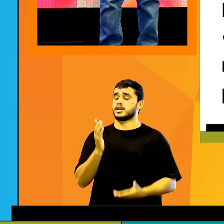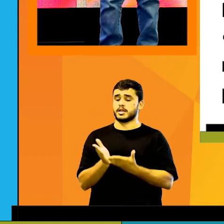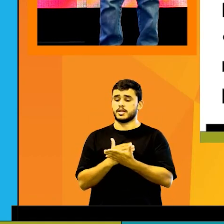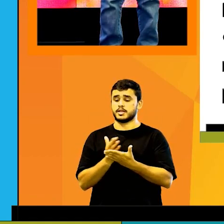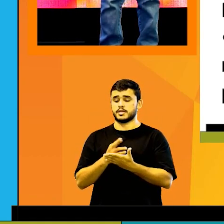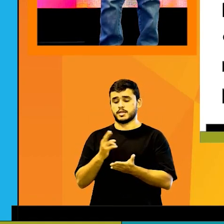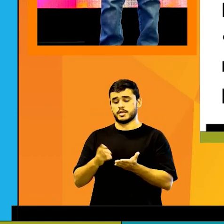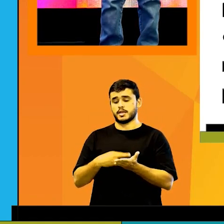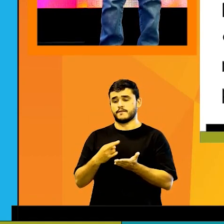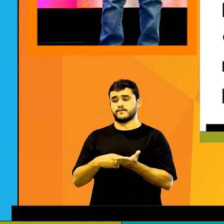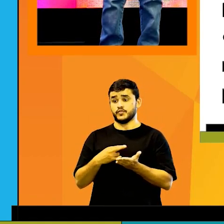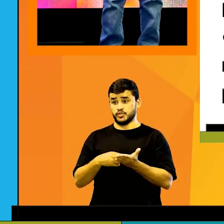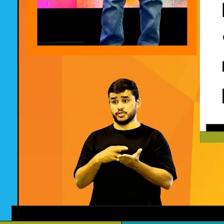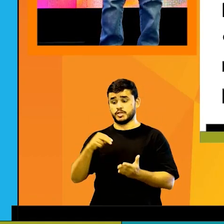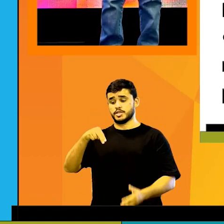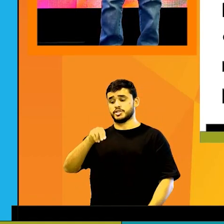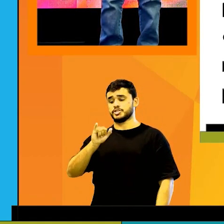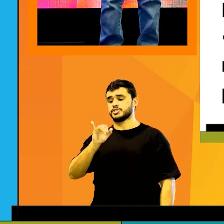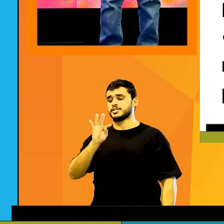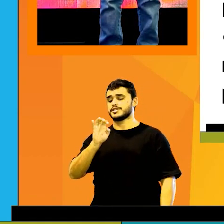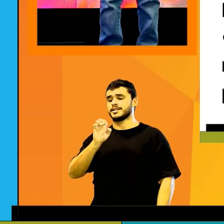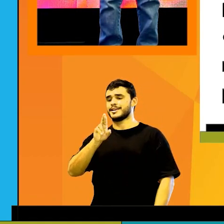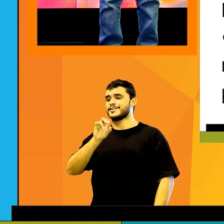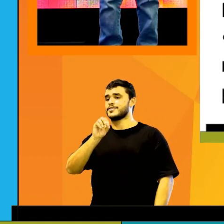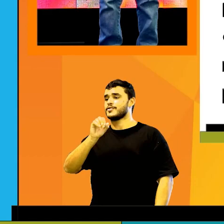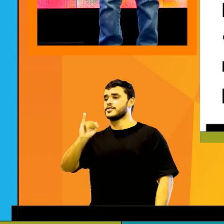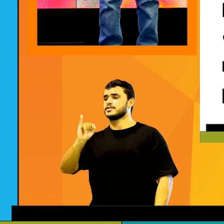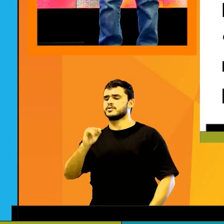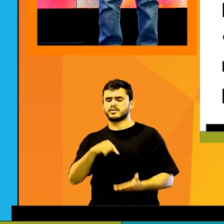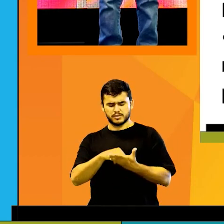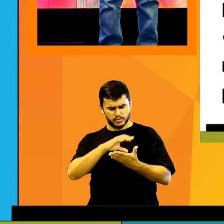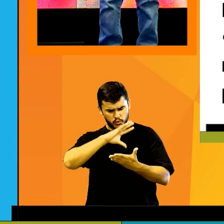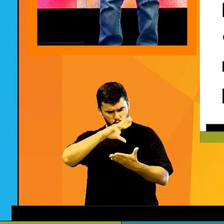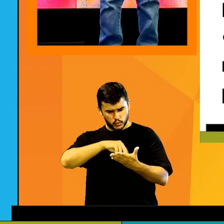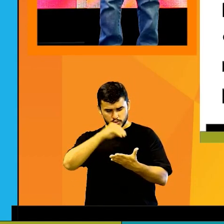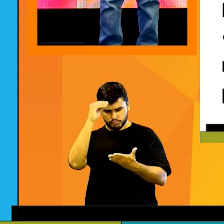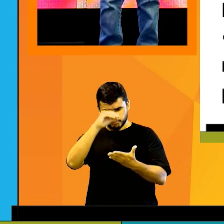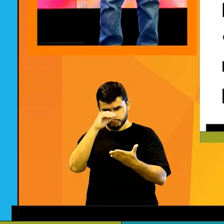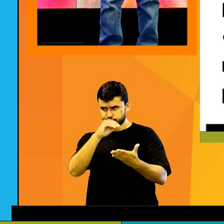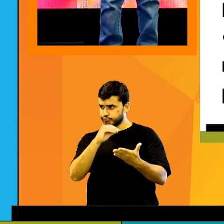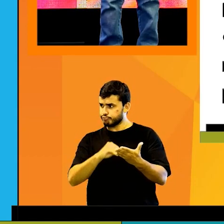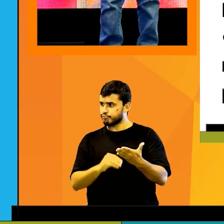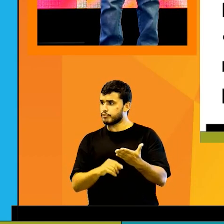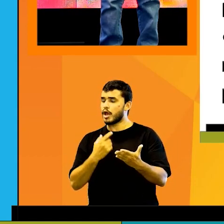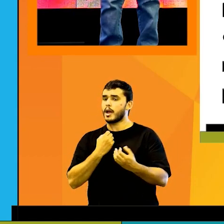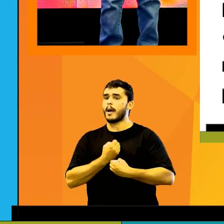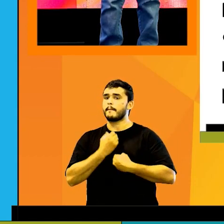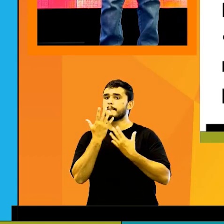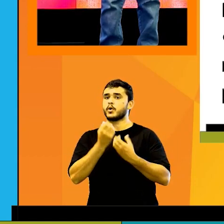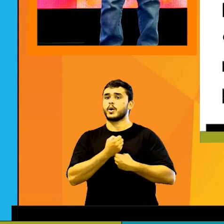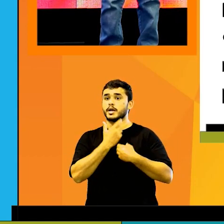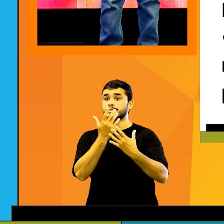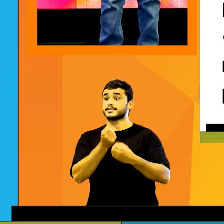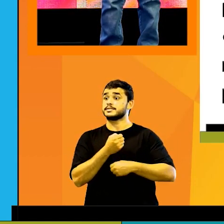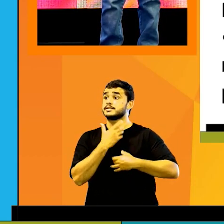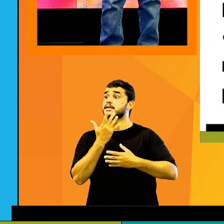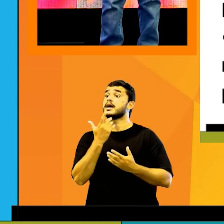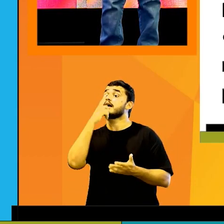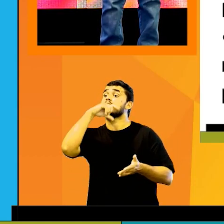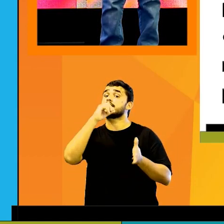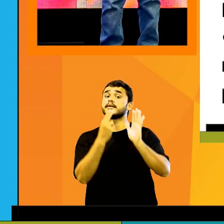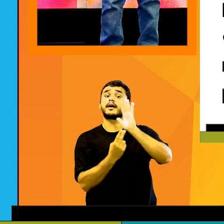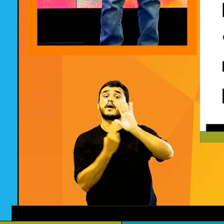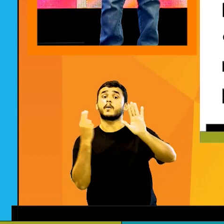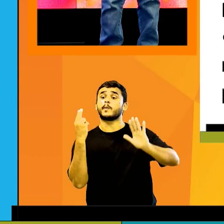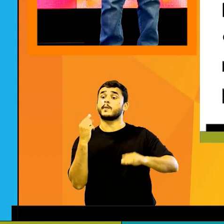Revista Brasiliense, só constituída de poemas escritos por jovens românticos brasileiros que